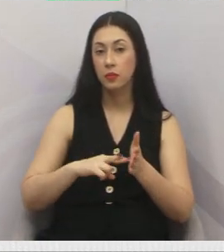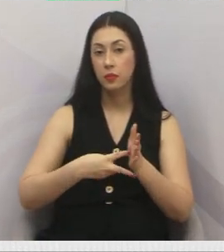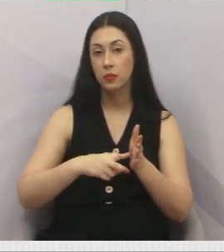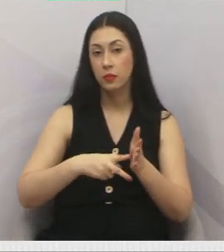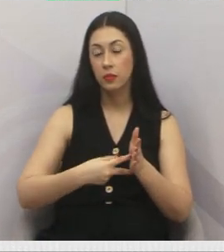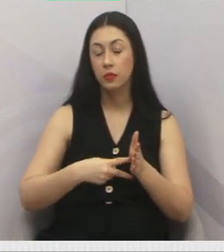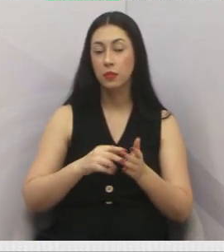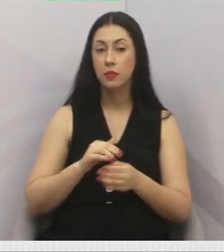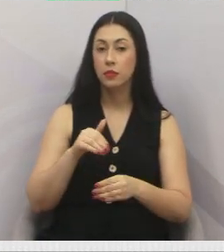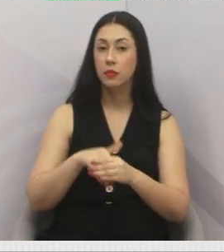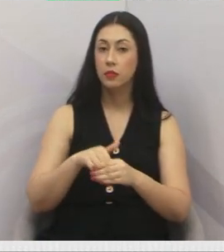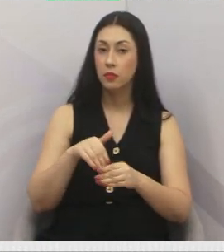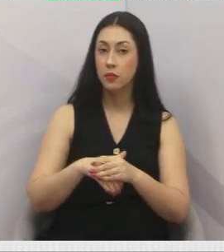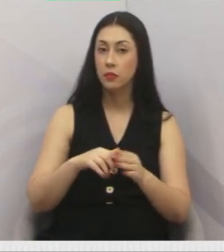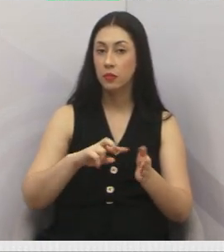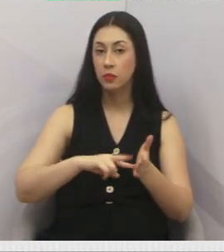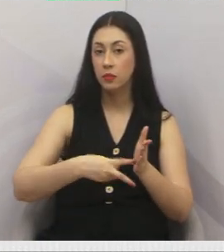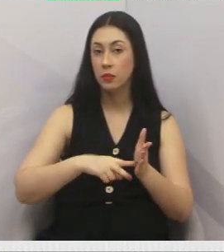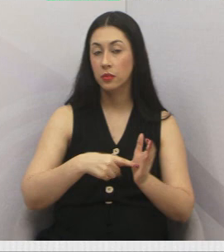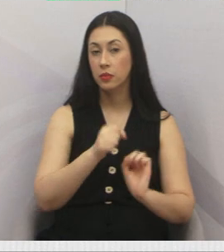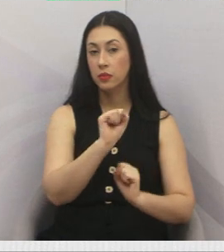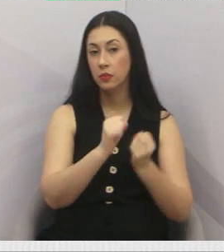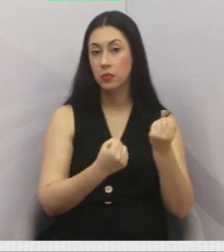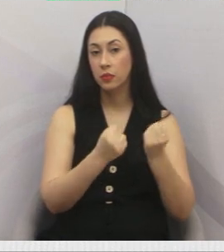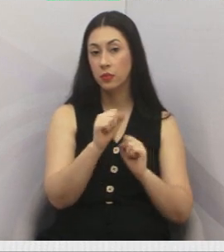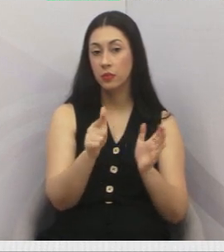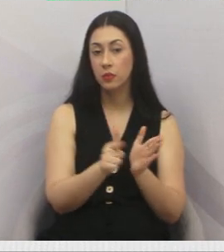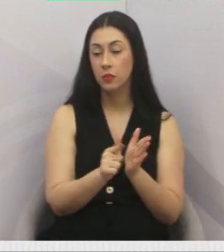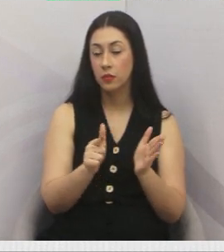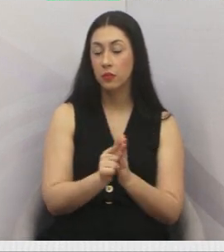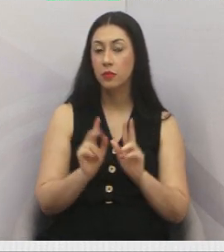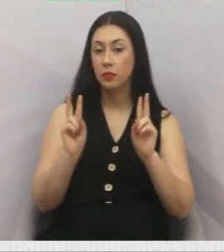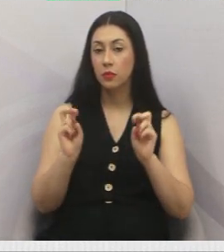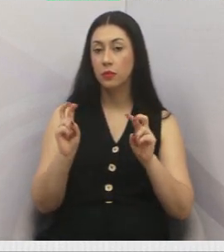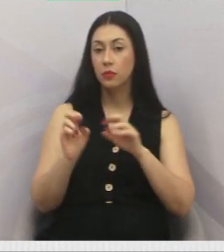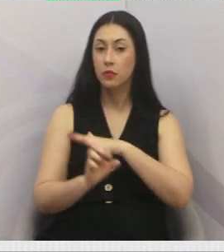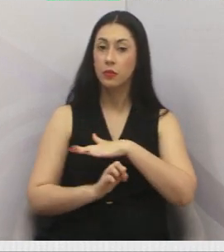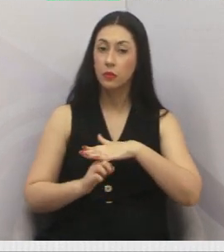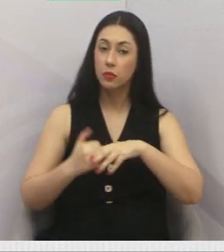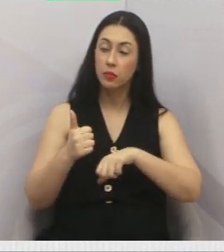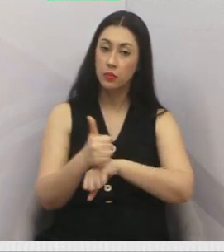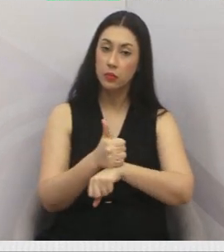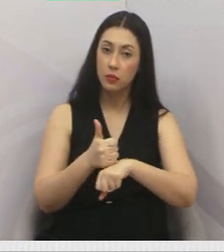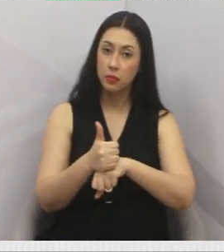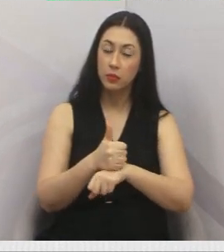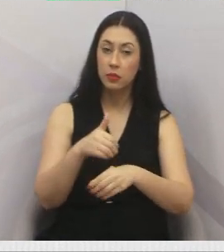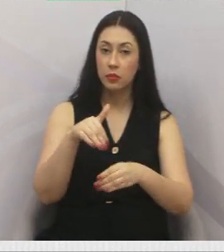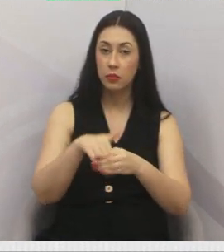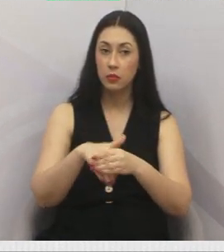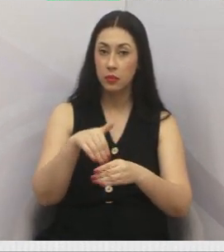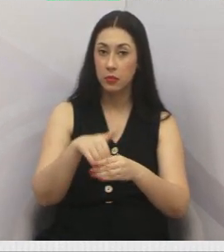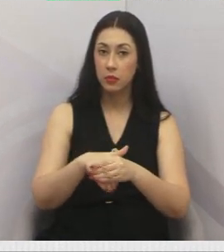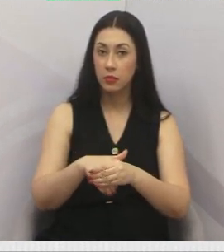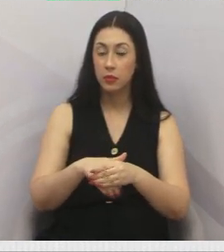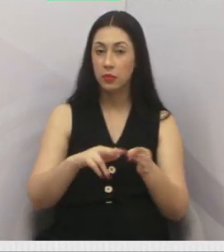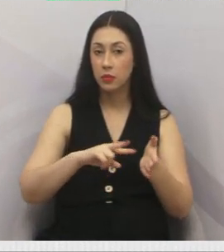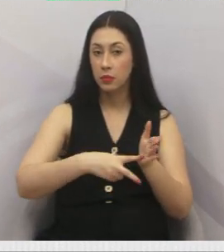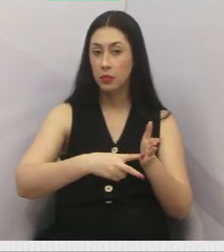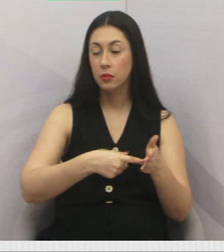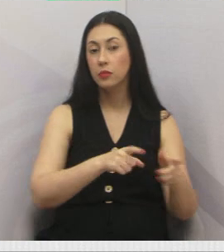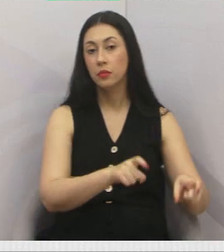Classe Sindical, um voto para Sindicatos Papeleiros. Segmento Empresas e Entidades Profissionais, um voto para Sindicato